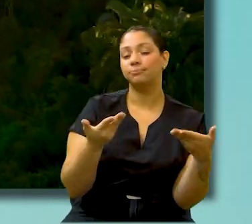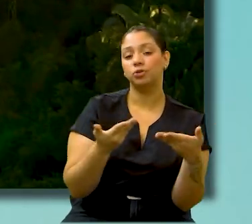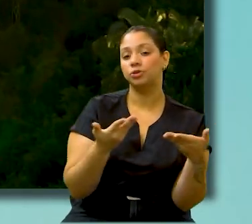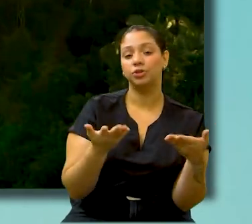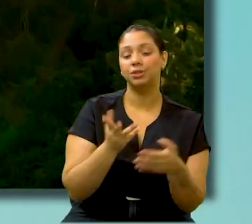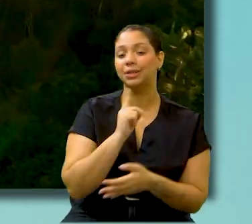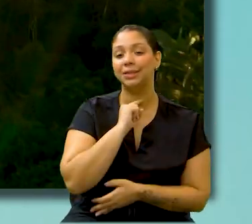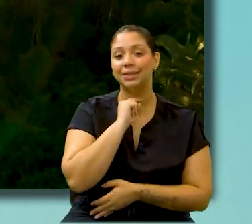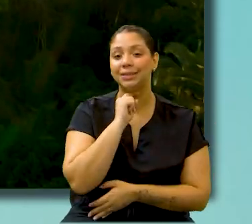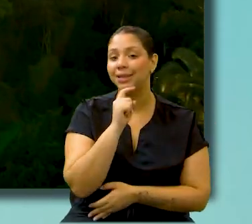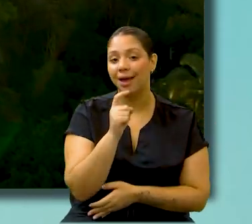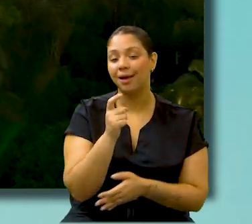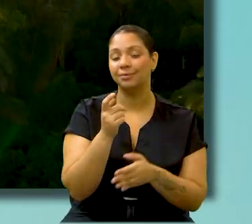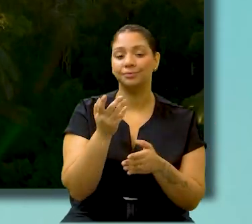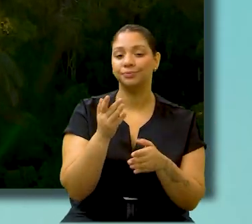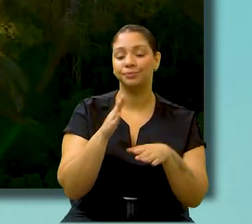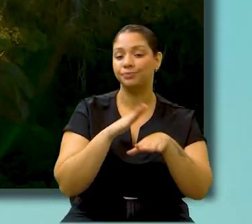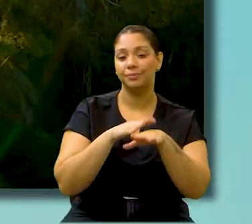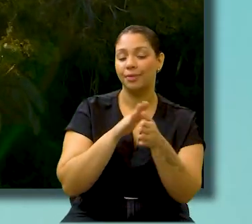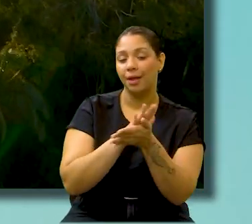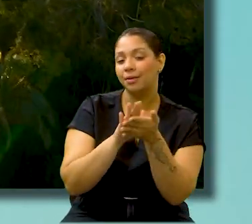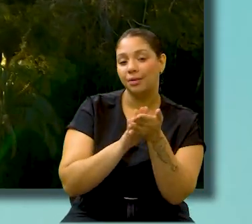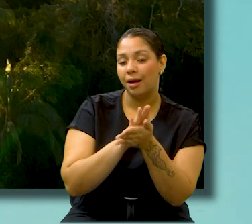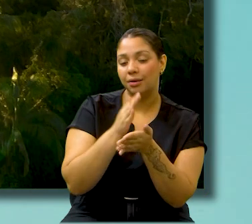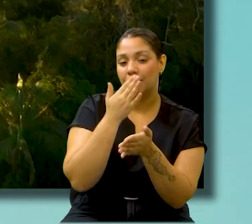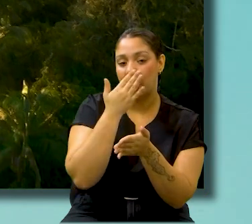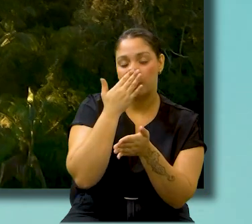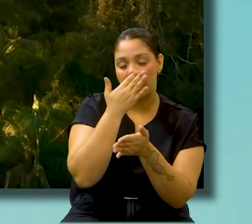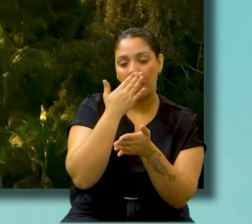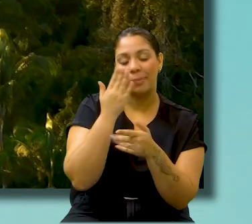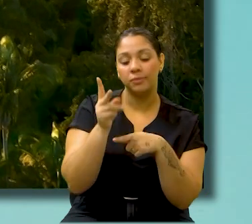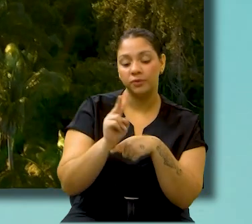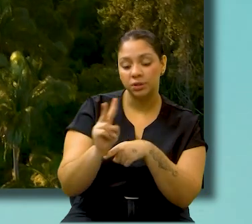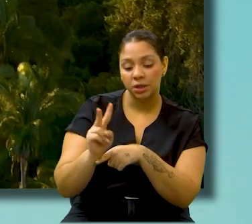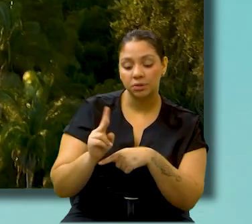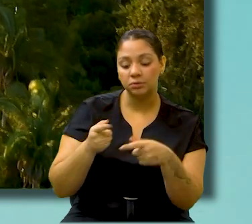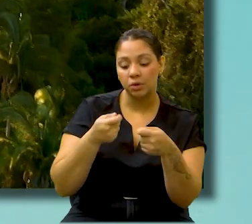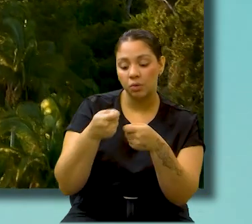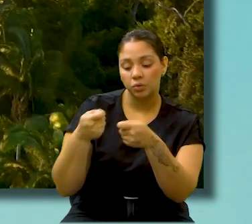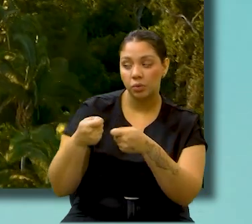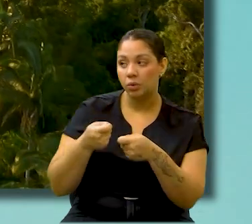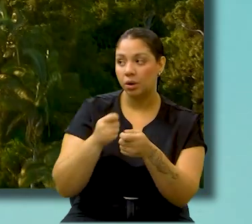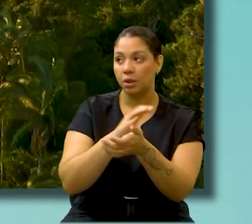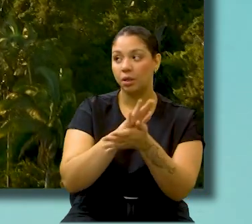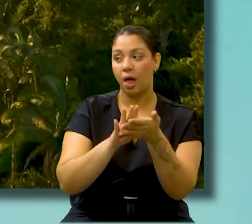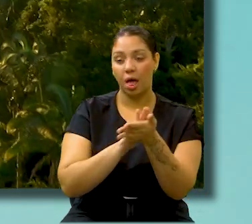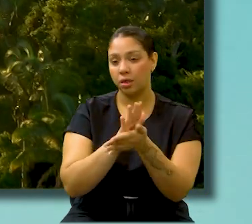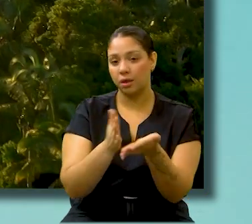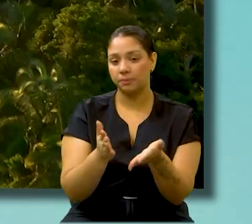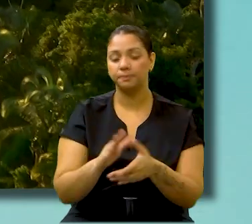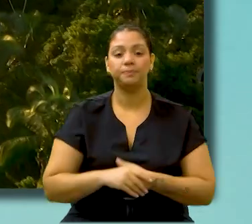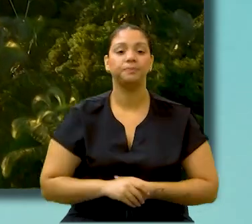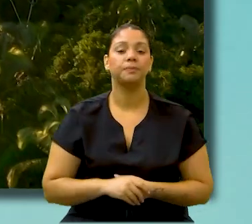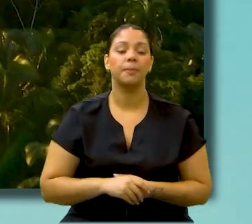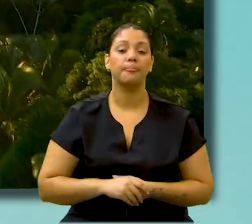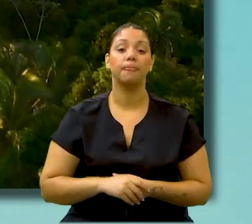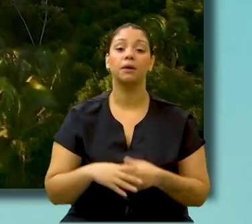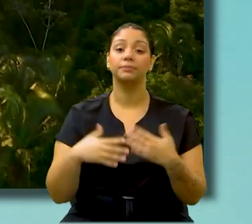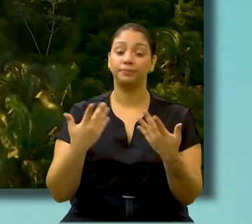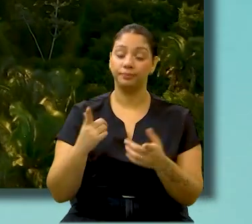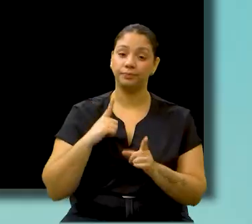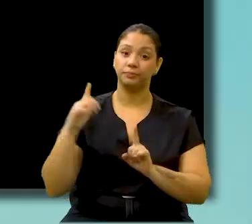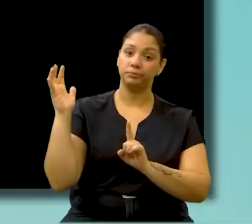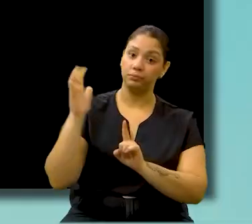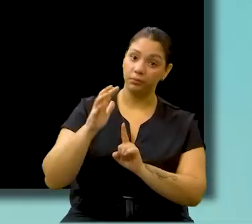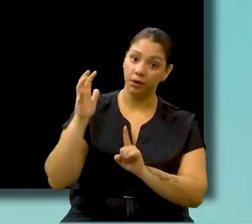em dia ninguém exerce essa fiscalização, esse controle sobre determinada terra. E a gente